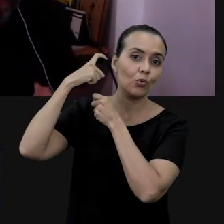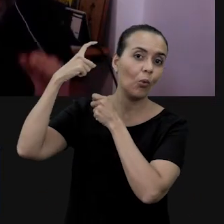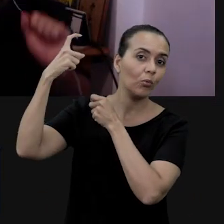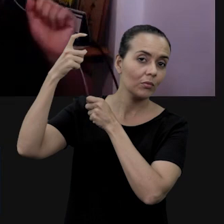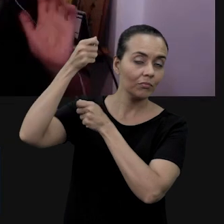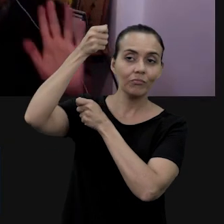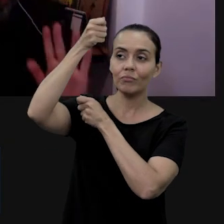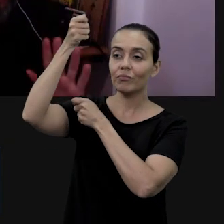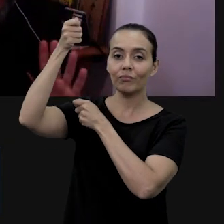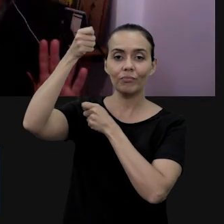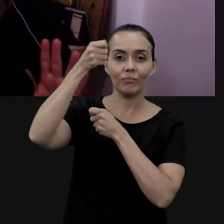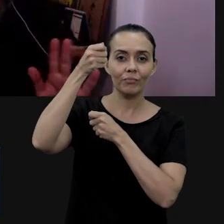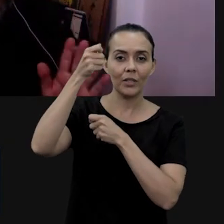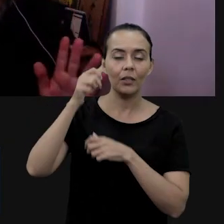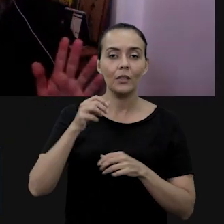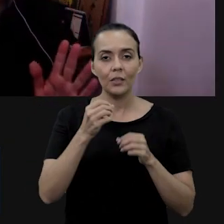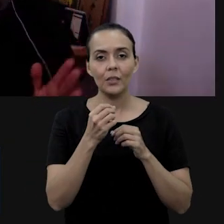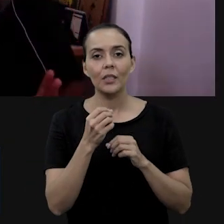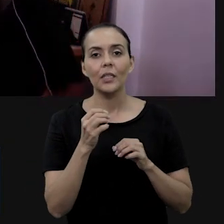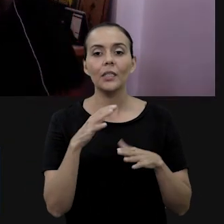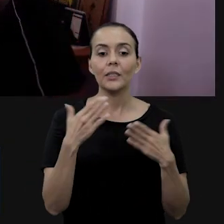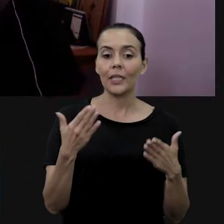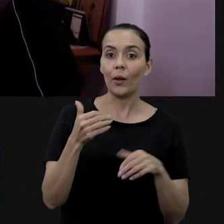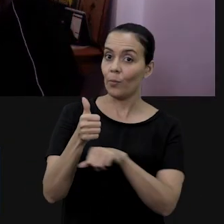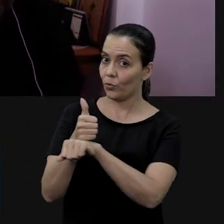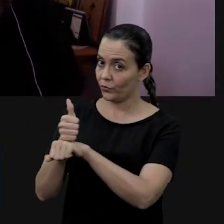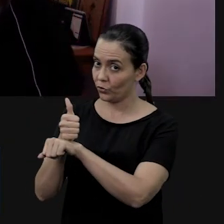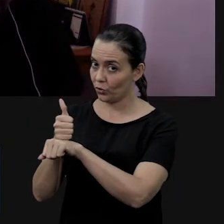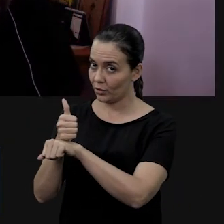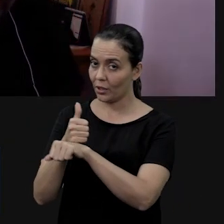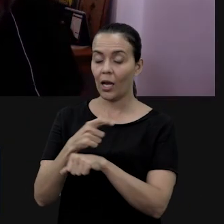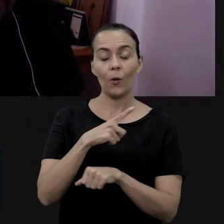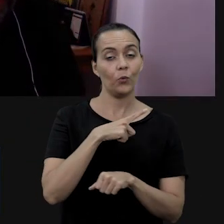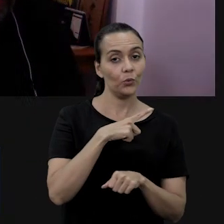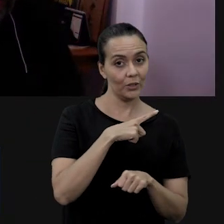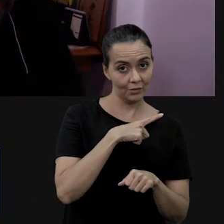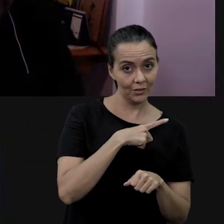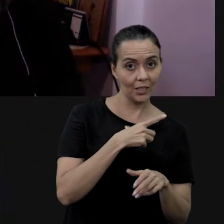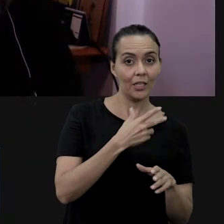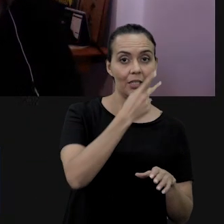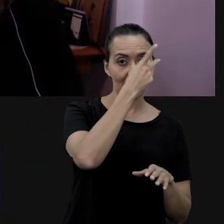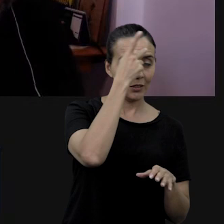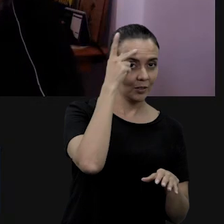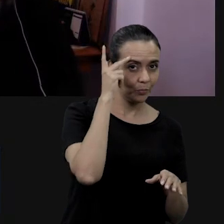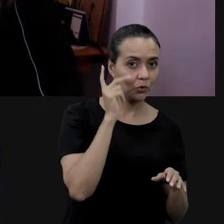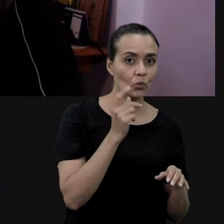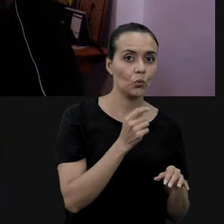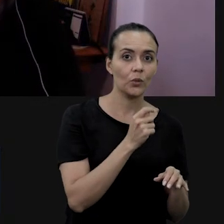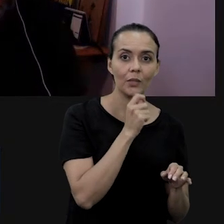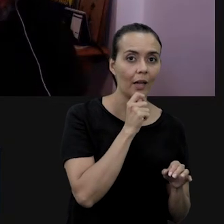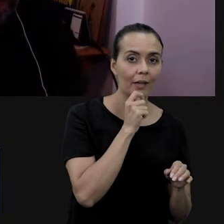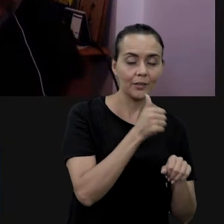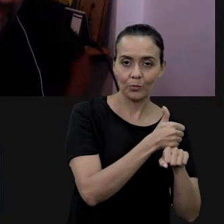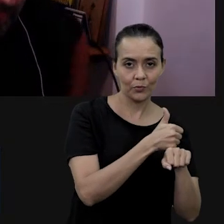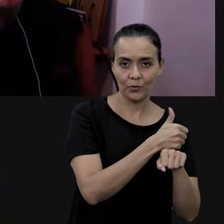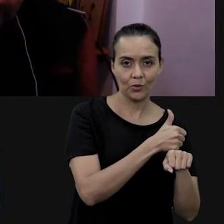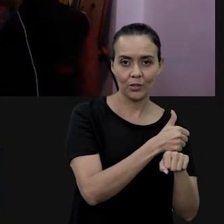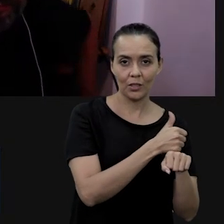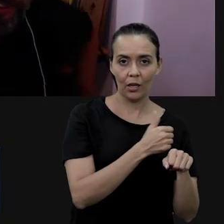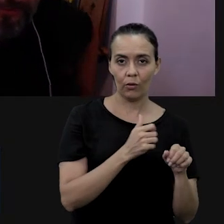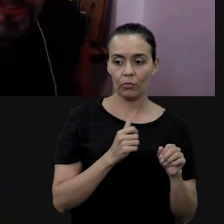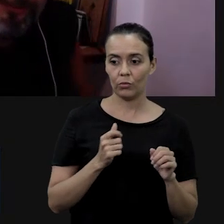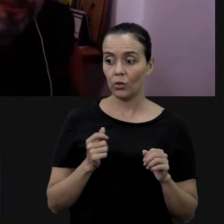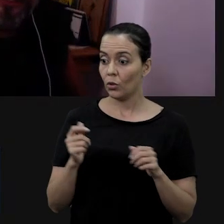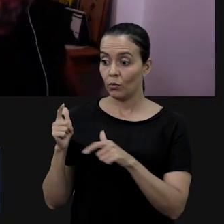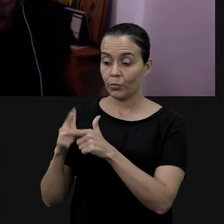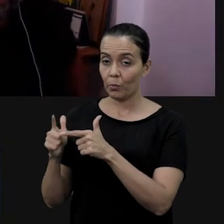assumiu o microfone. A questão entre os amadores e os profissionais, eu penso, os problemas são os